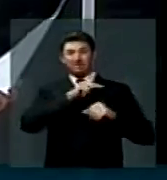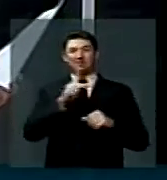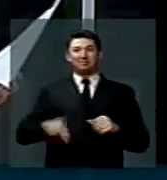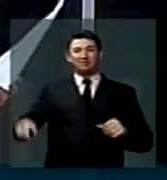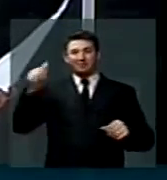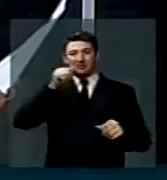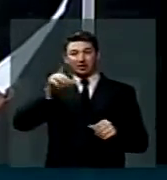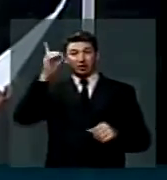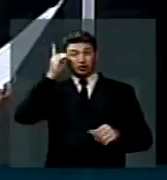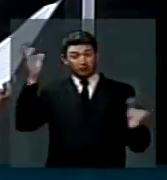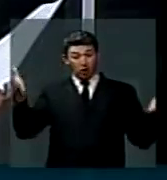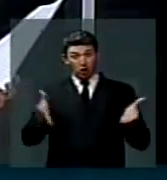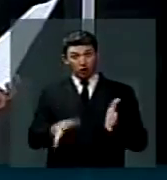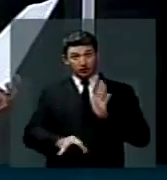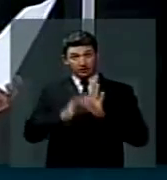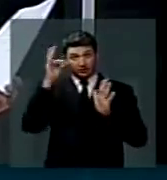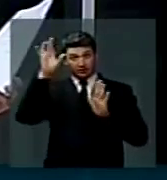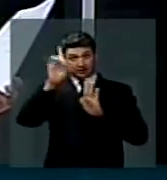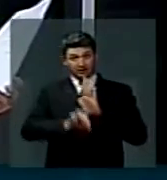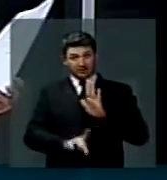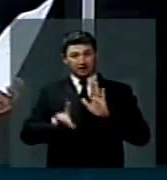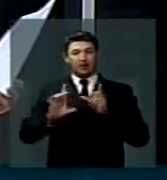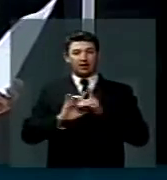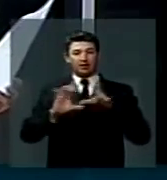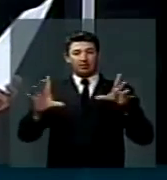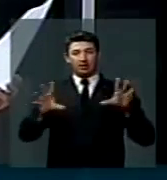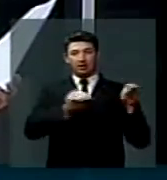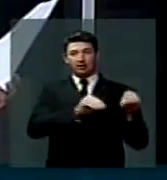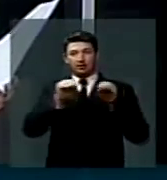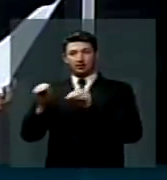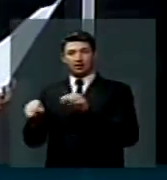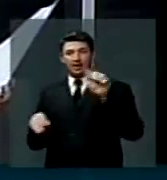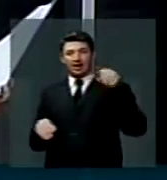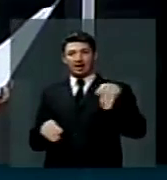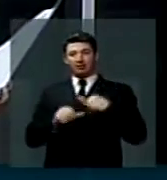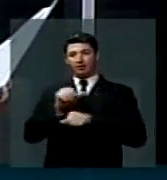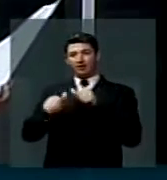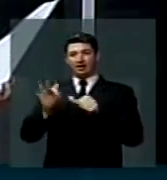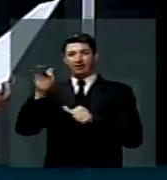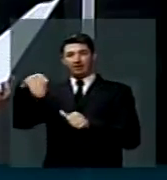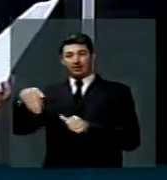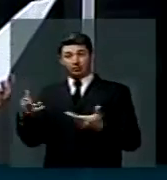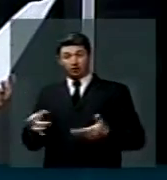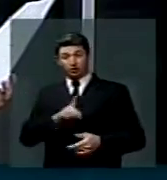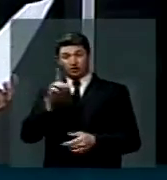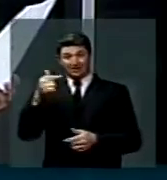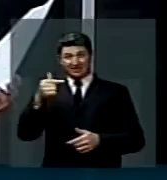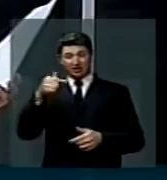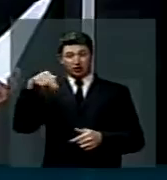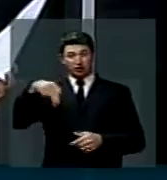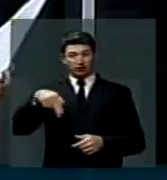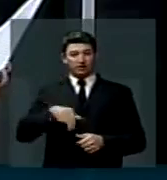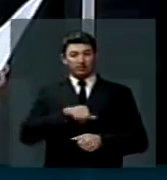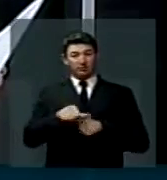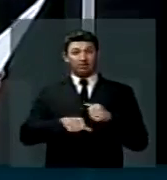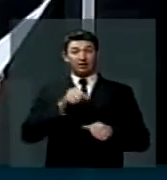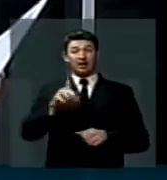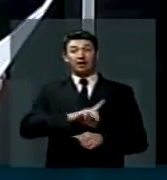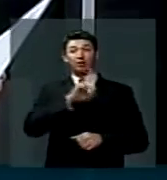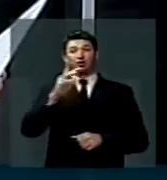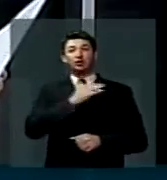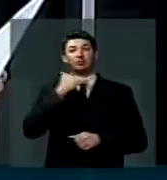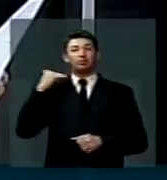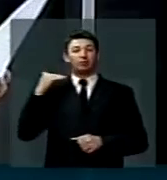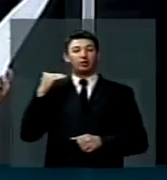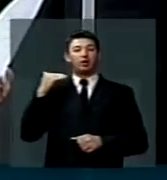Rousseff assinará hoje o decreto autorizando a migração. O dia 7 de novembro, hoje, ficará marcado com uma data da morte